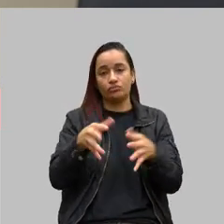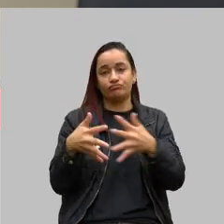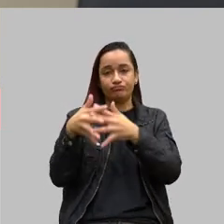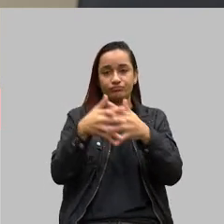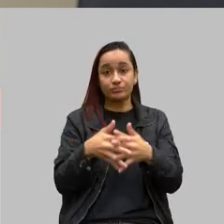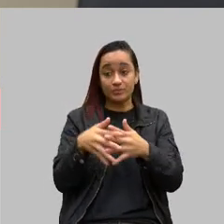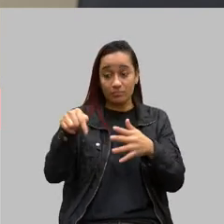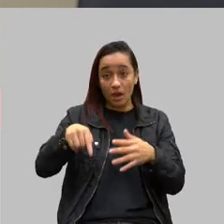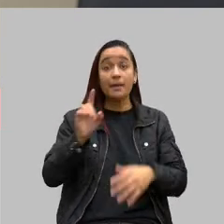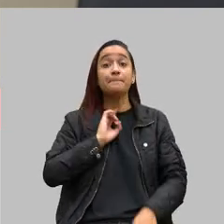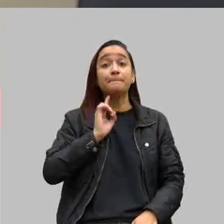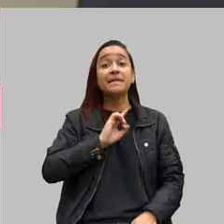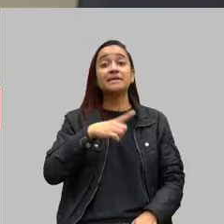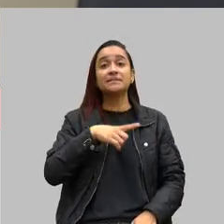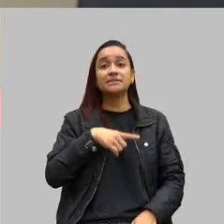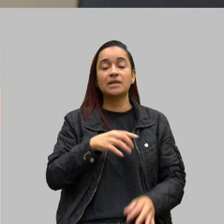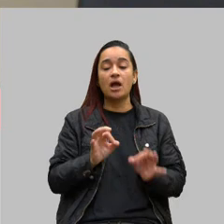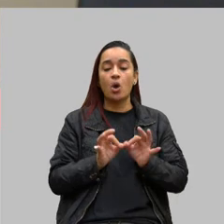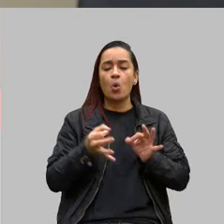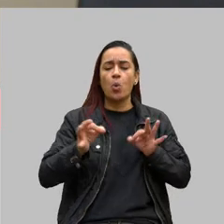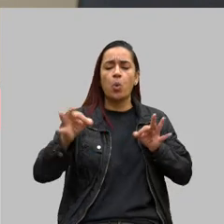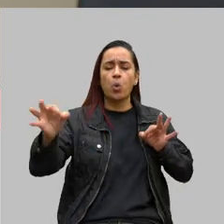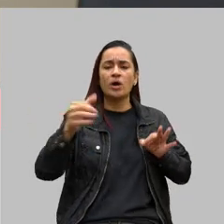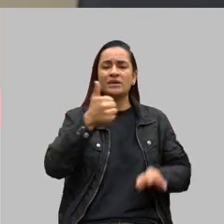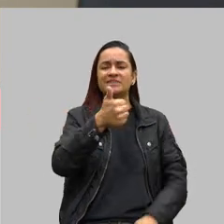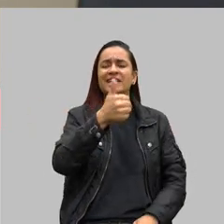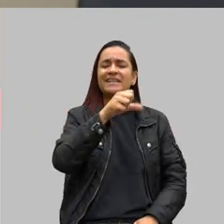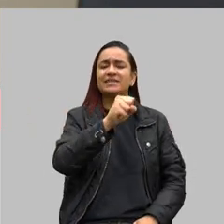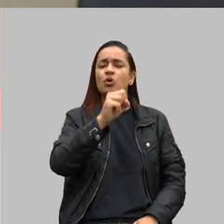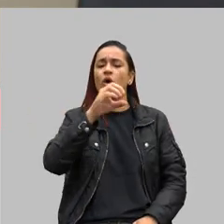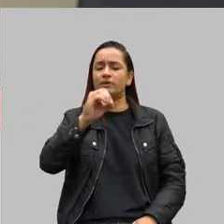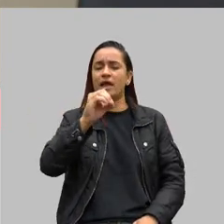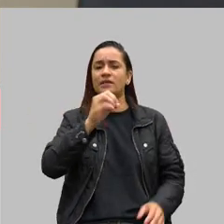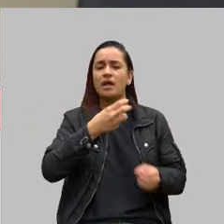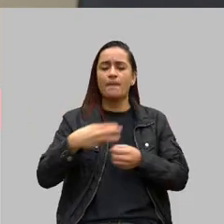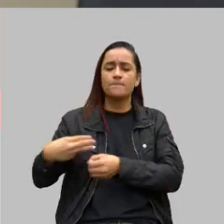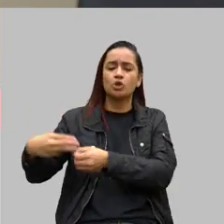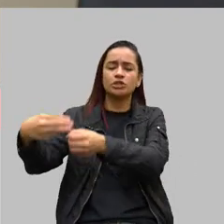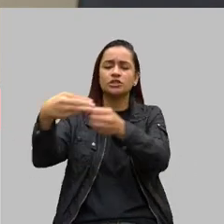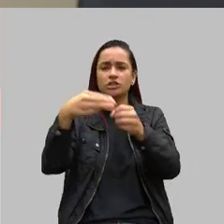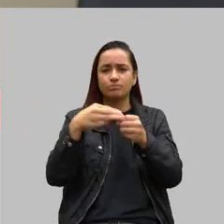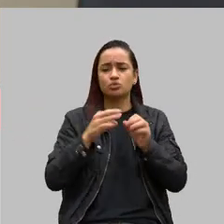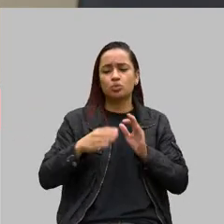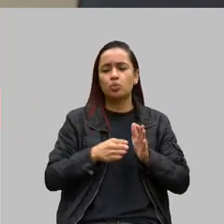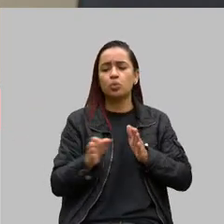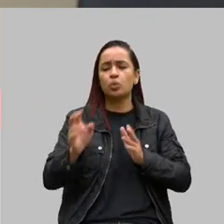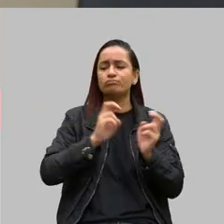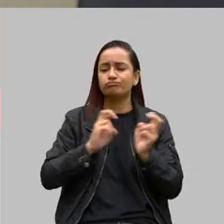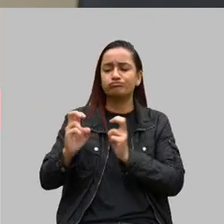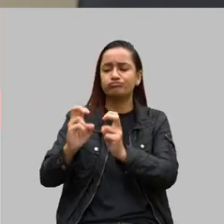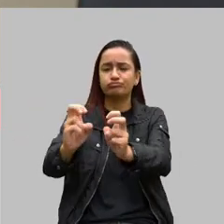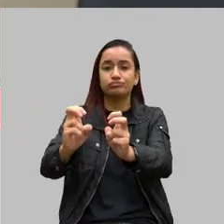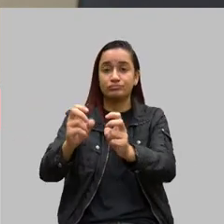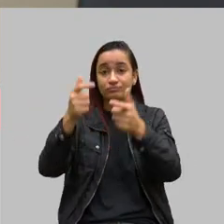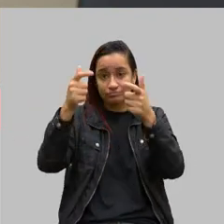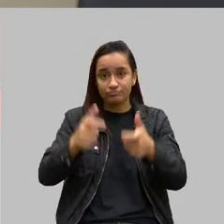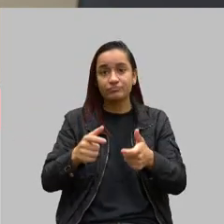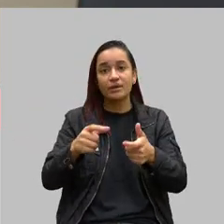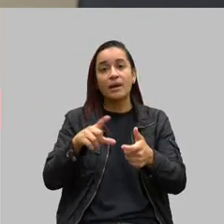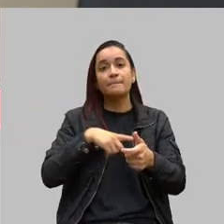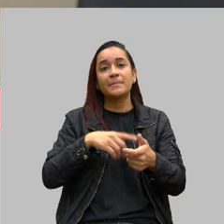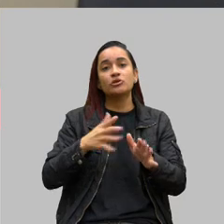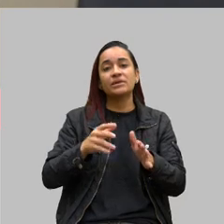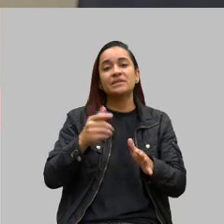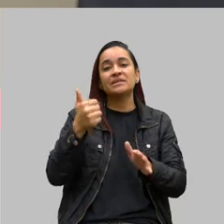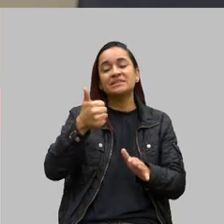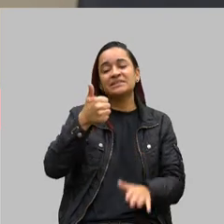malha Ferroviária né 180 municípios que cortam as malhas ferroviárias né e 80% dos Municípios do Estado estão a menos de 100 Km de uma linha